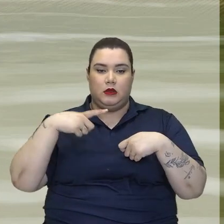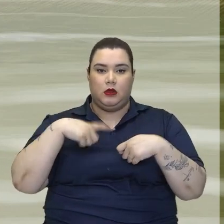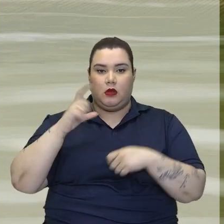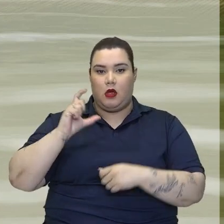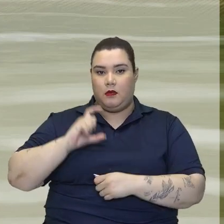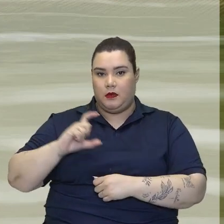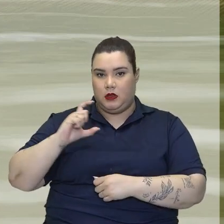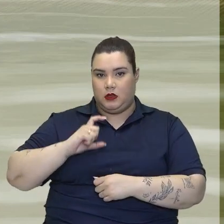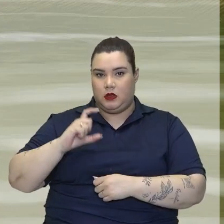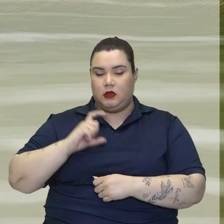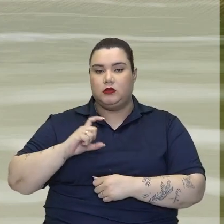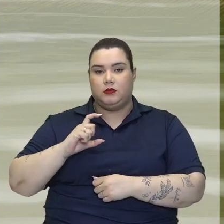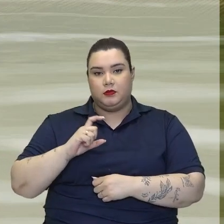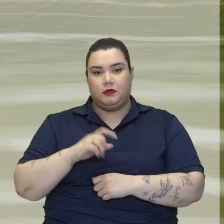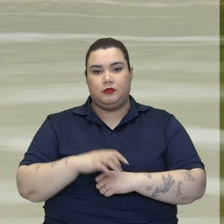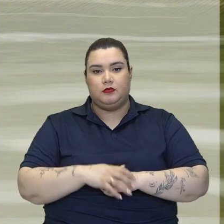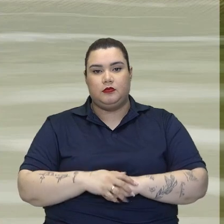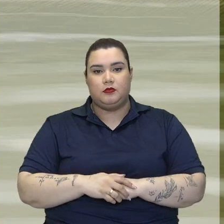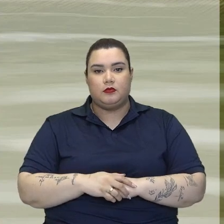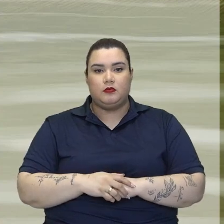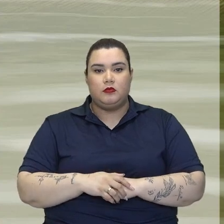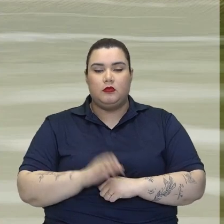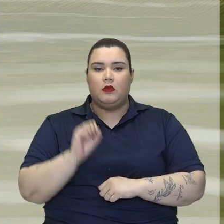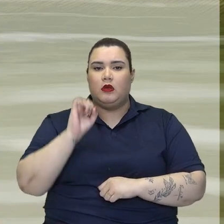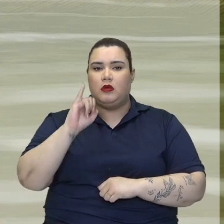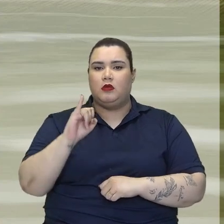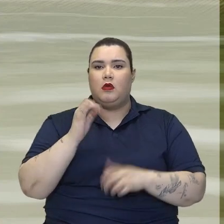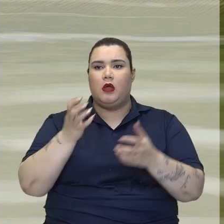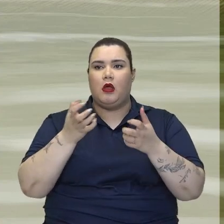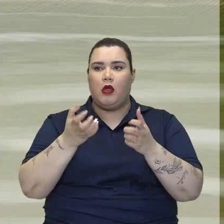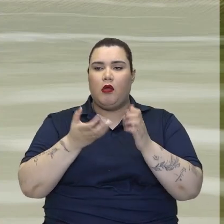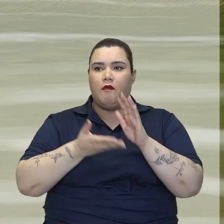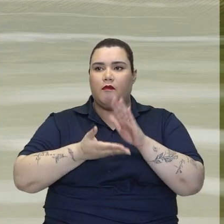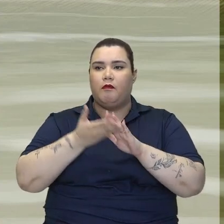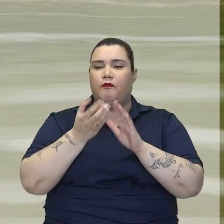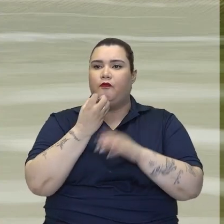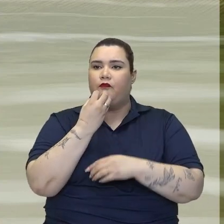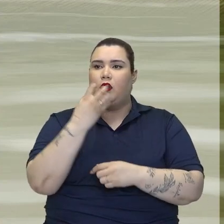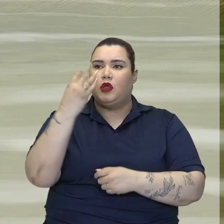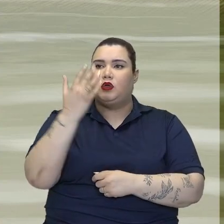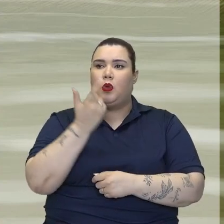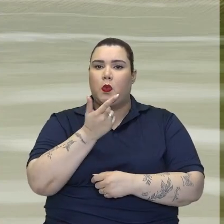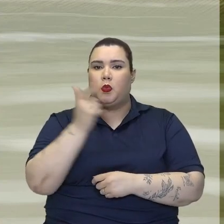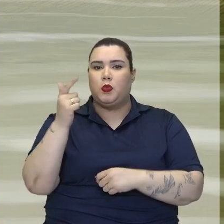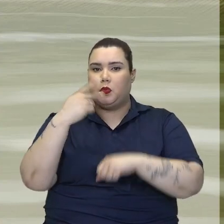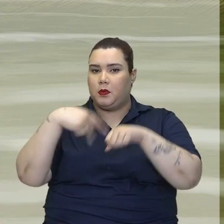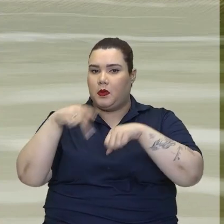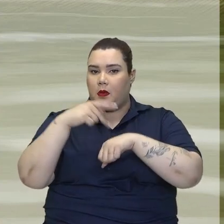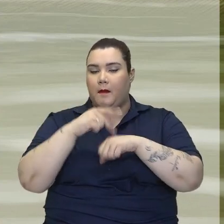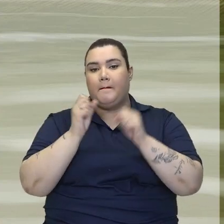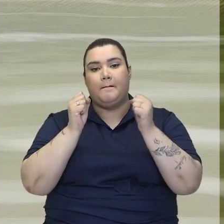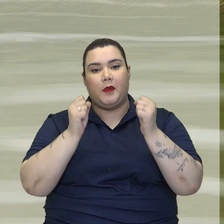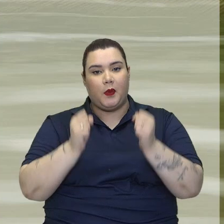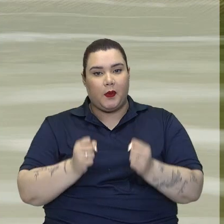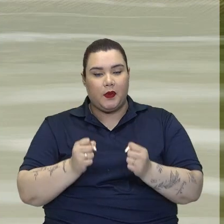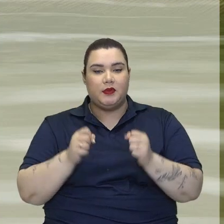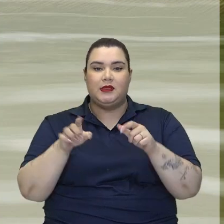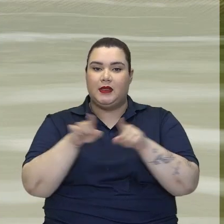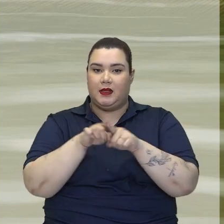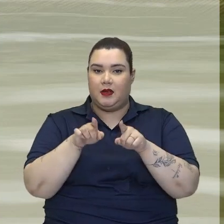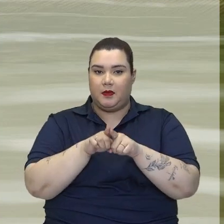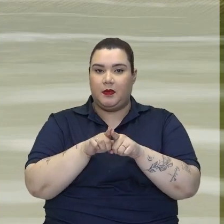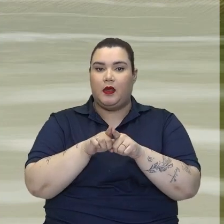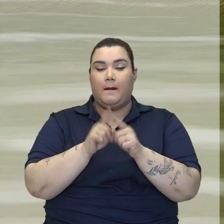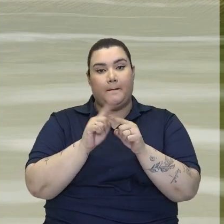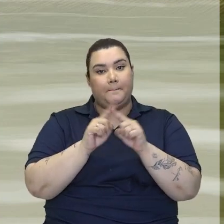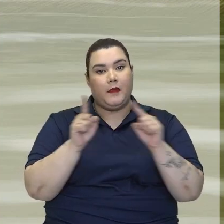habilitado para dirigir. E se eu quiser viajar para outro país, posso? Claro que posso, e você também pode,